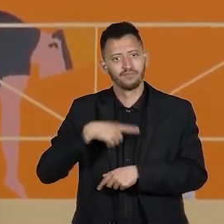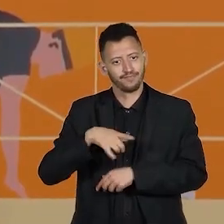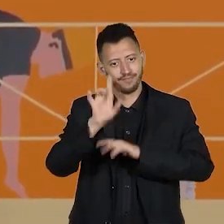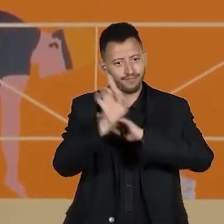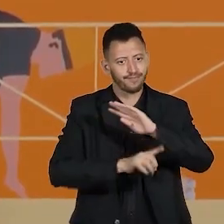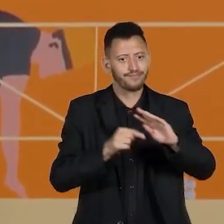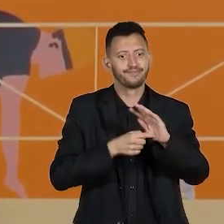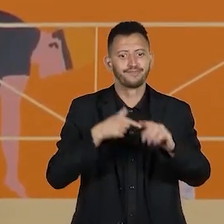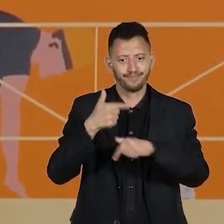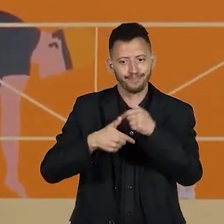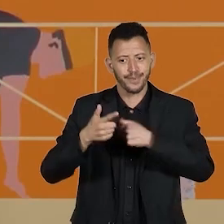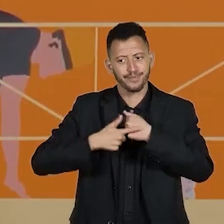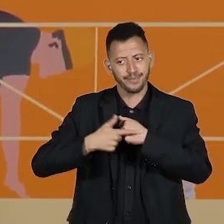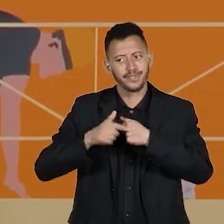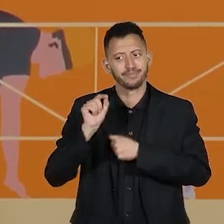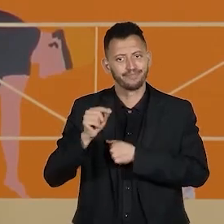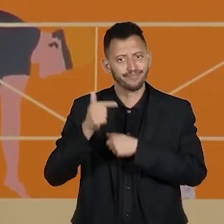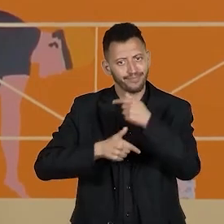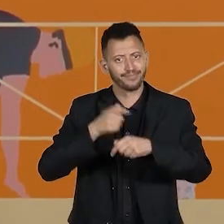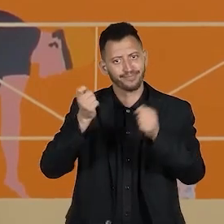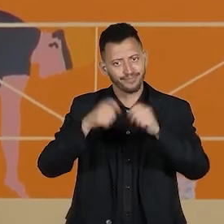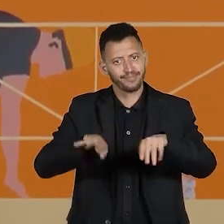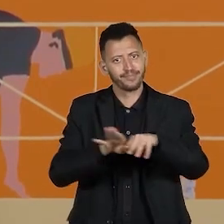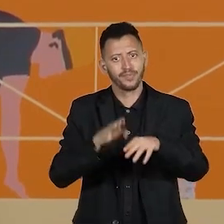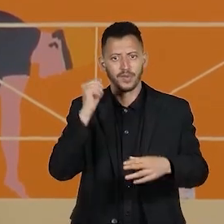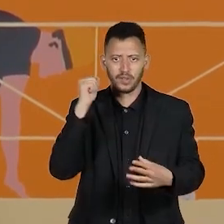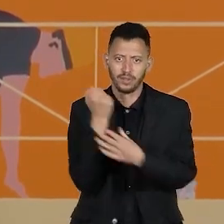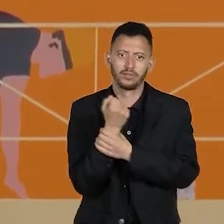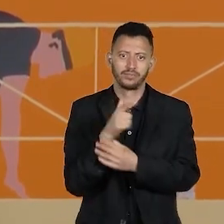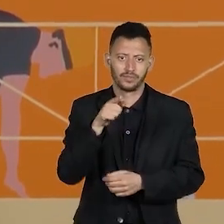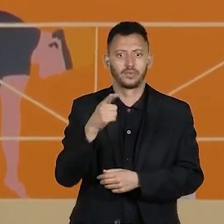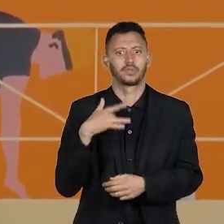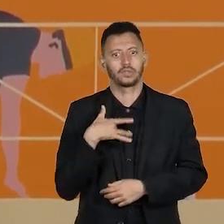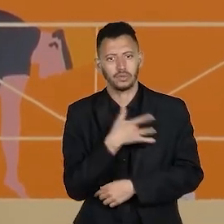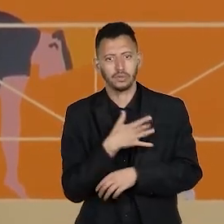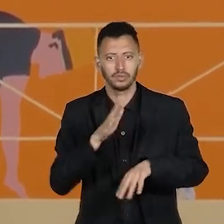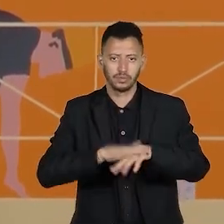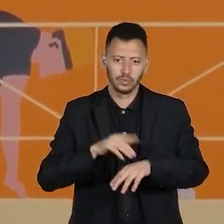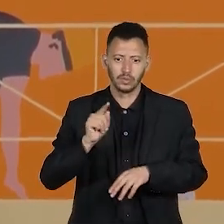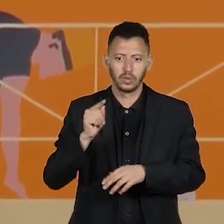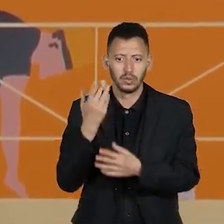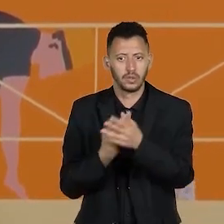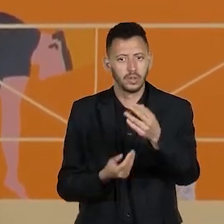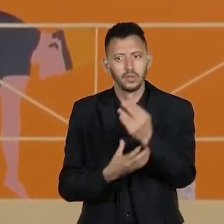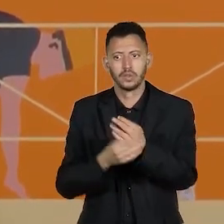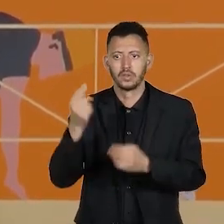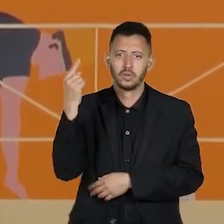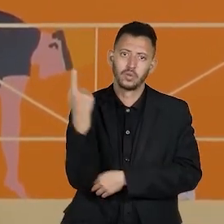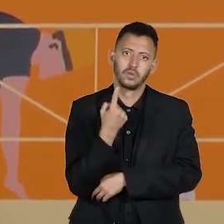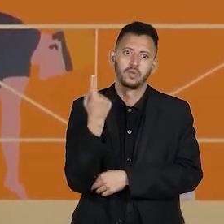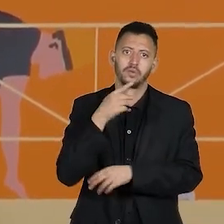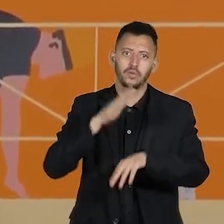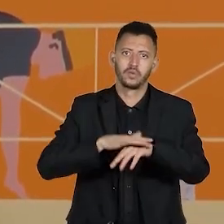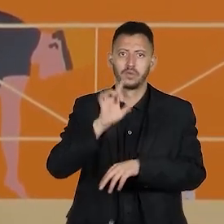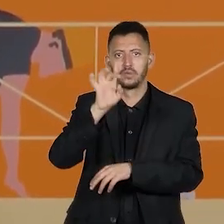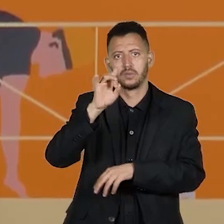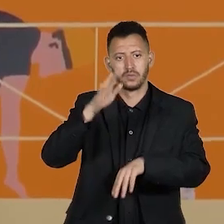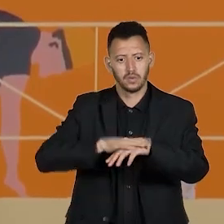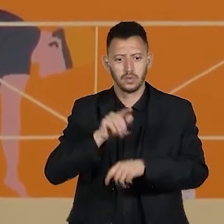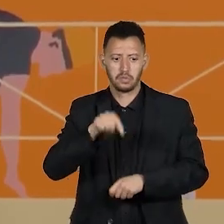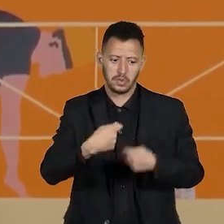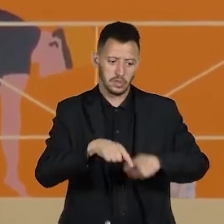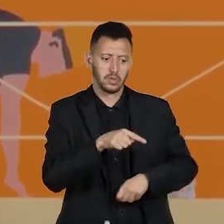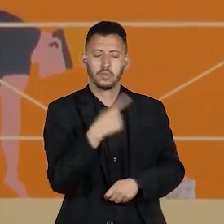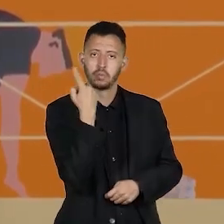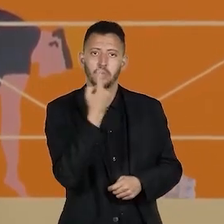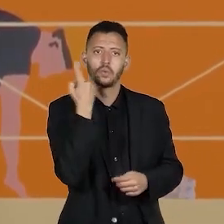qualquer trabalhador tem direito a exercer o seu trabalho em condições seguras e saudáveis. O equipamento de proteção individual ele é